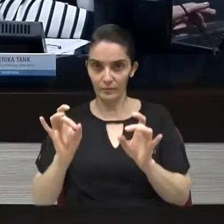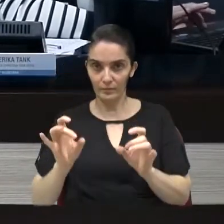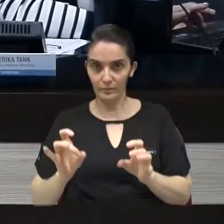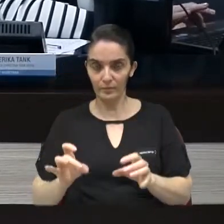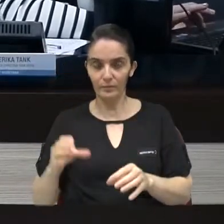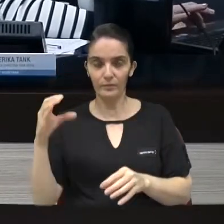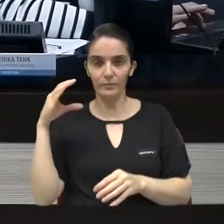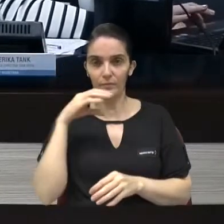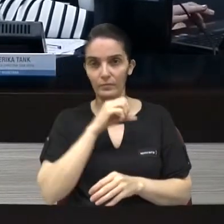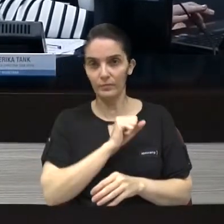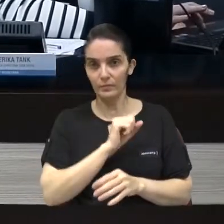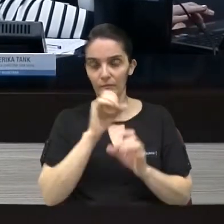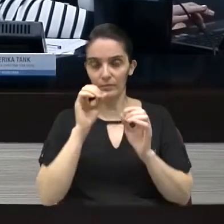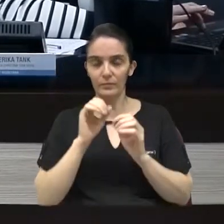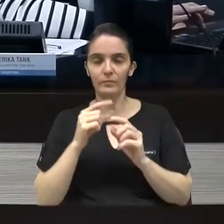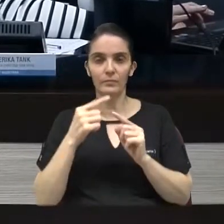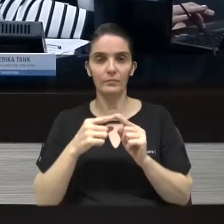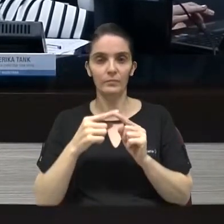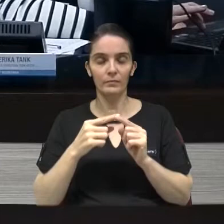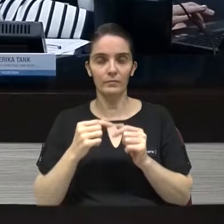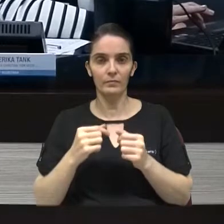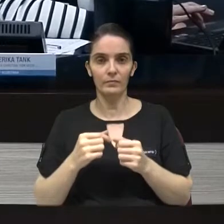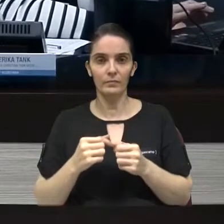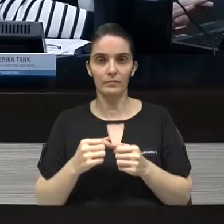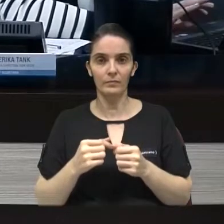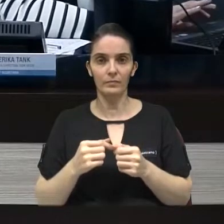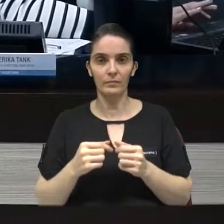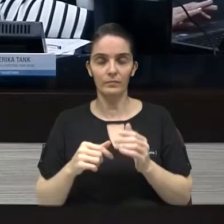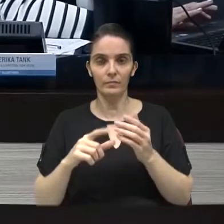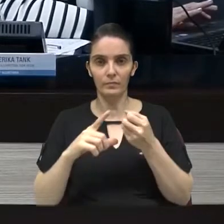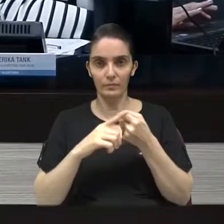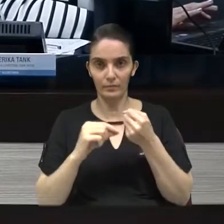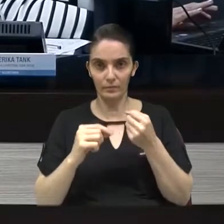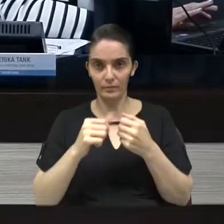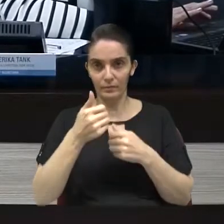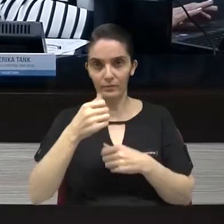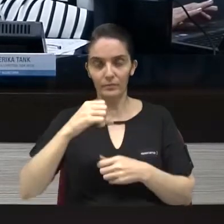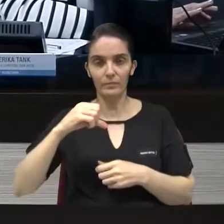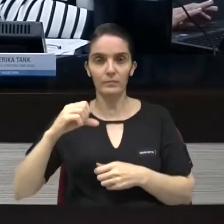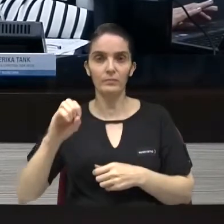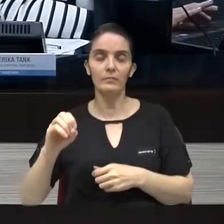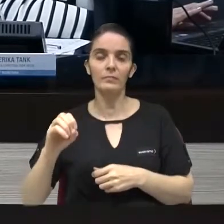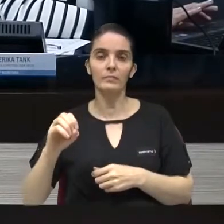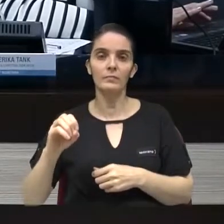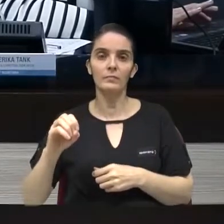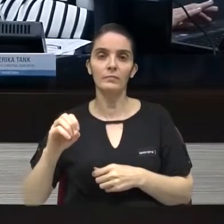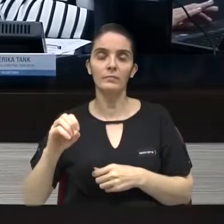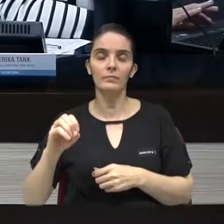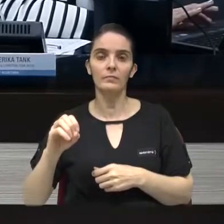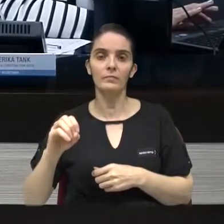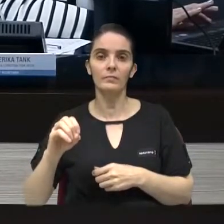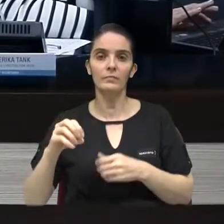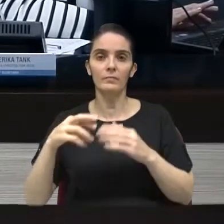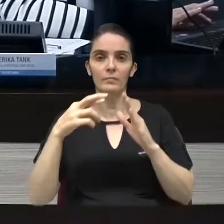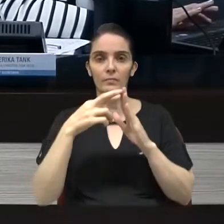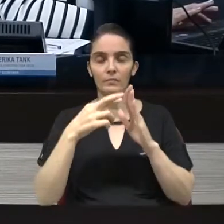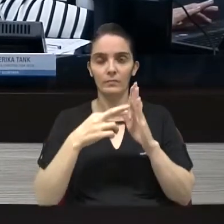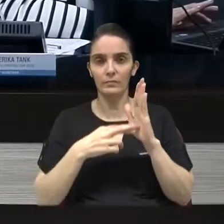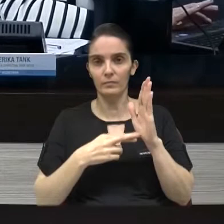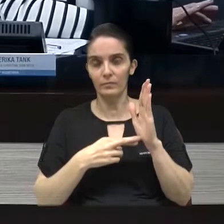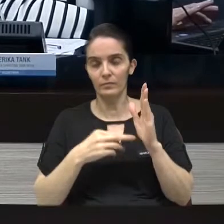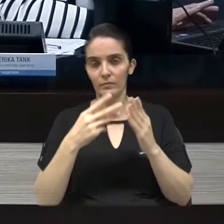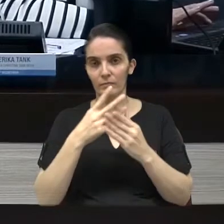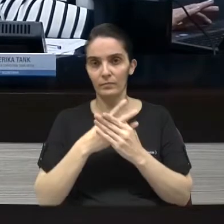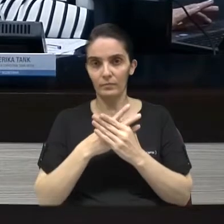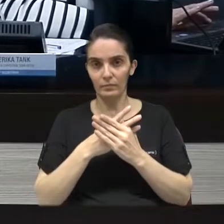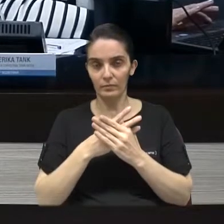urgência especial, conforme dispõe os artigos 190 e seguintes do Regimento Interno da Câmara